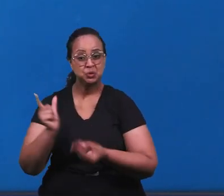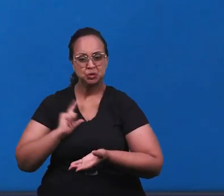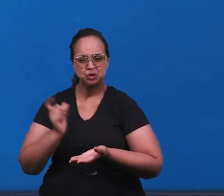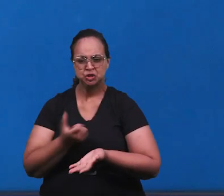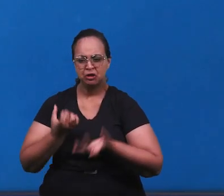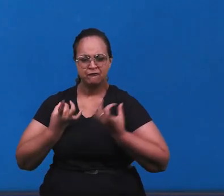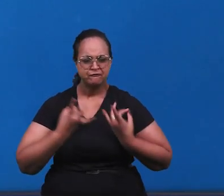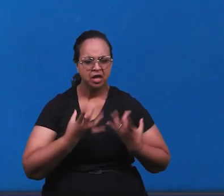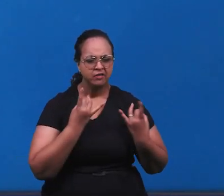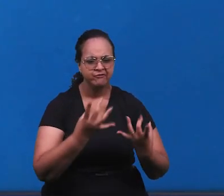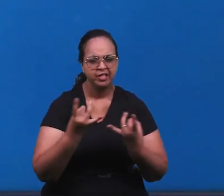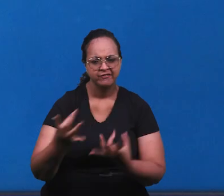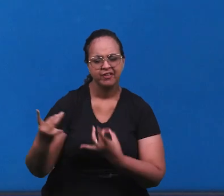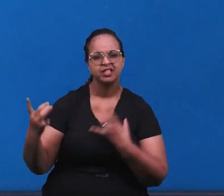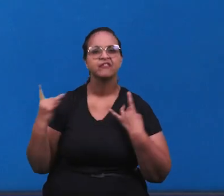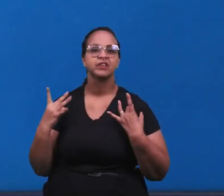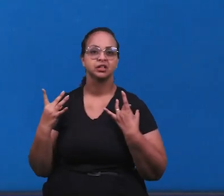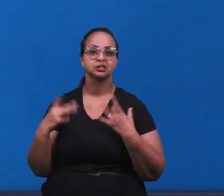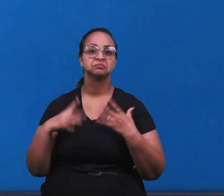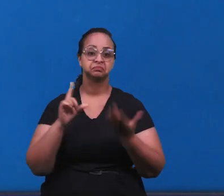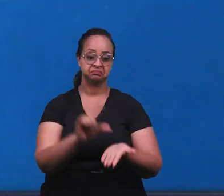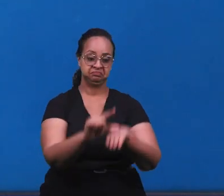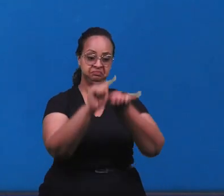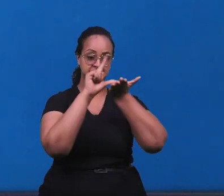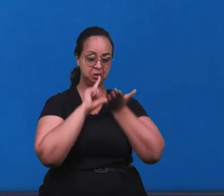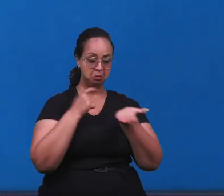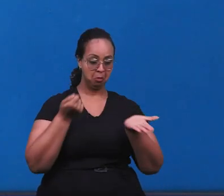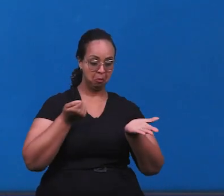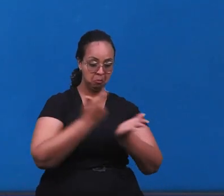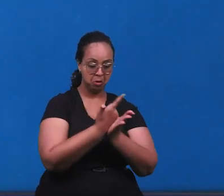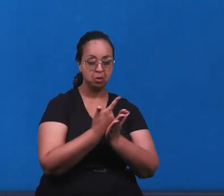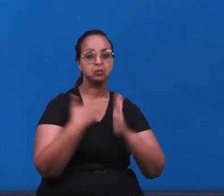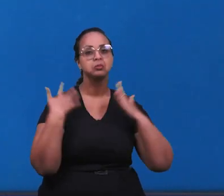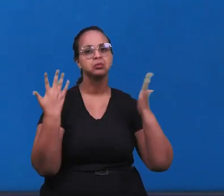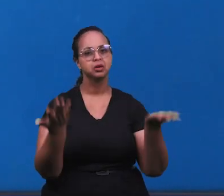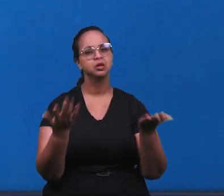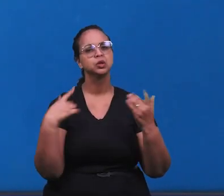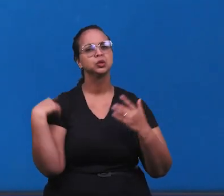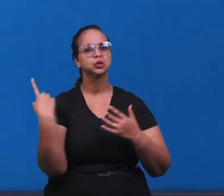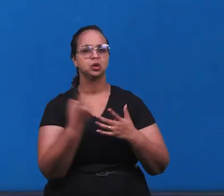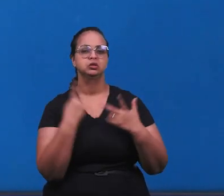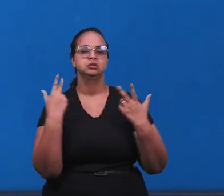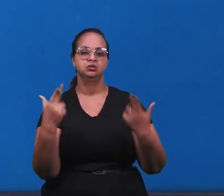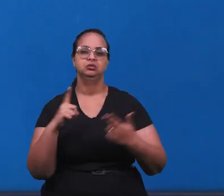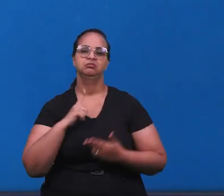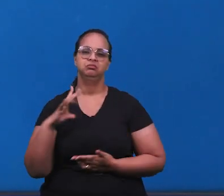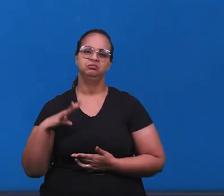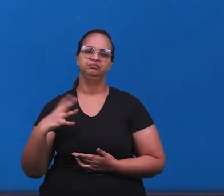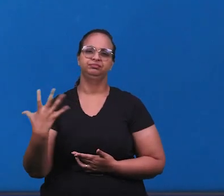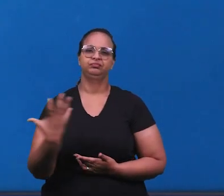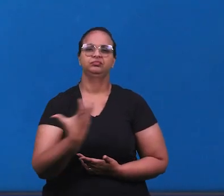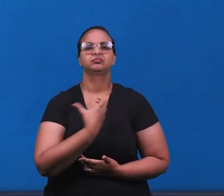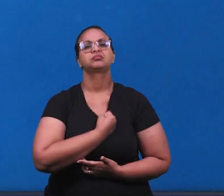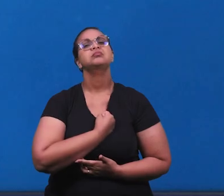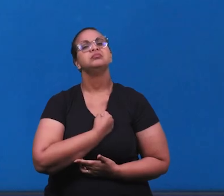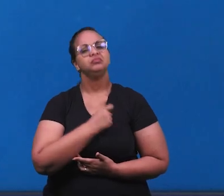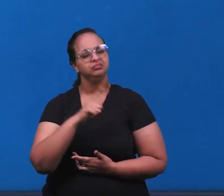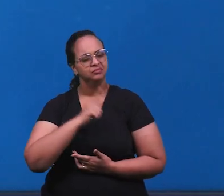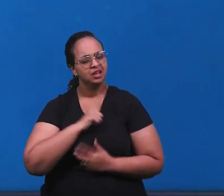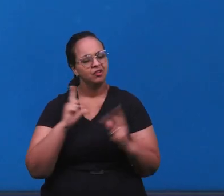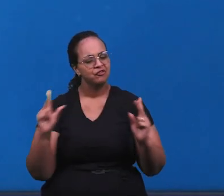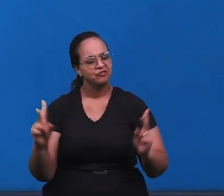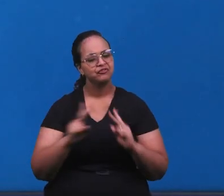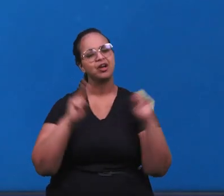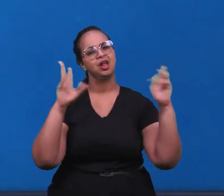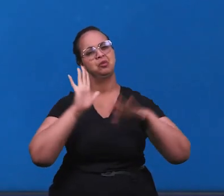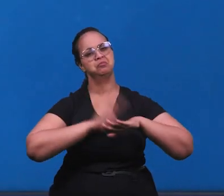tinha, comprar aquela pérola, e nós também somos diferentes, ou seja, nós temos a salvação, nós temos o grande valor,